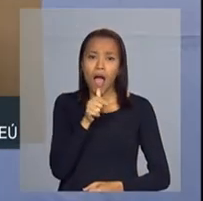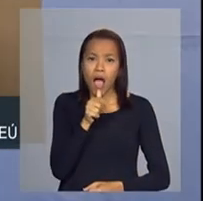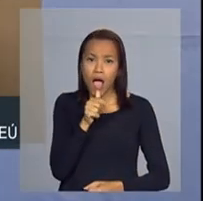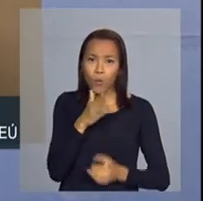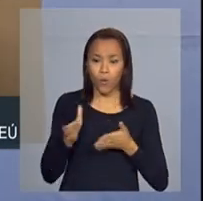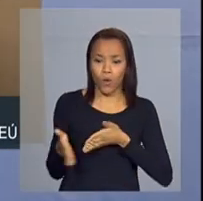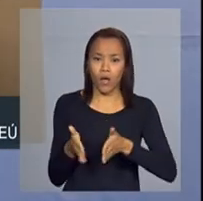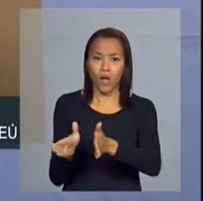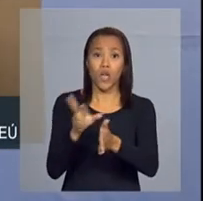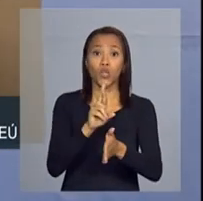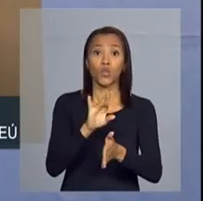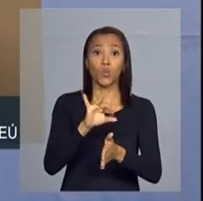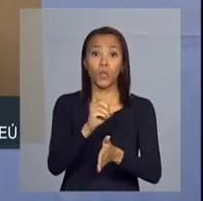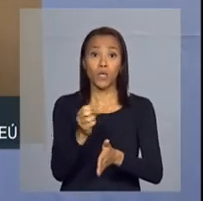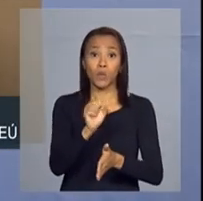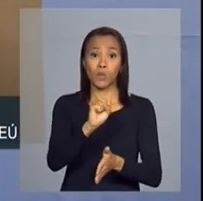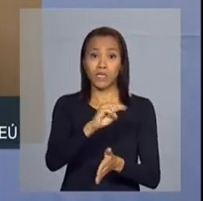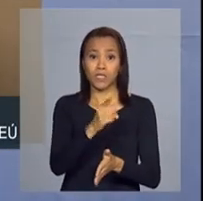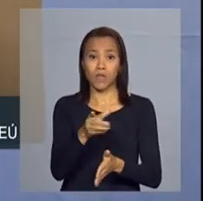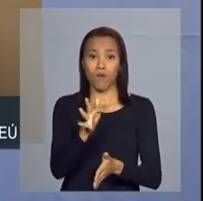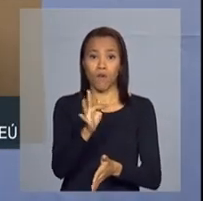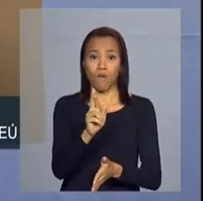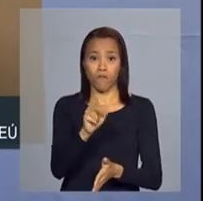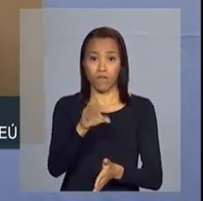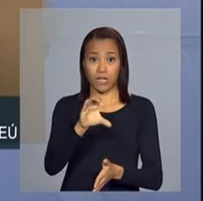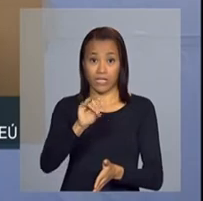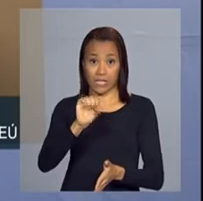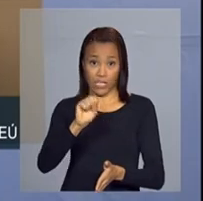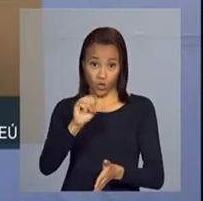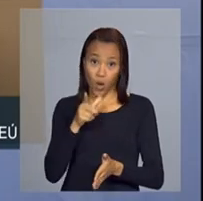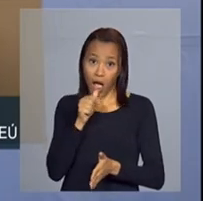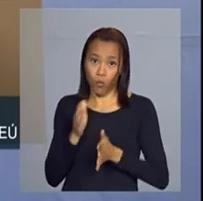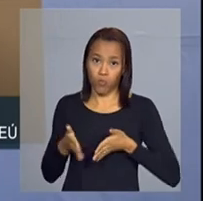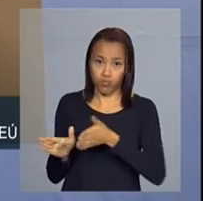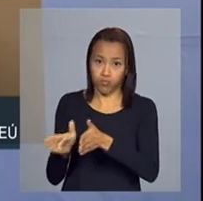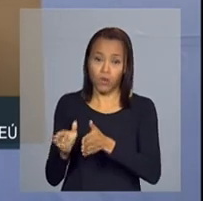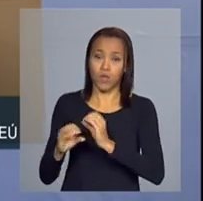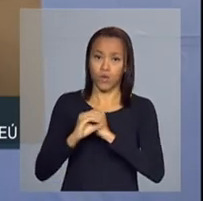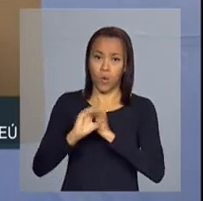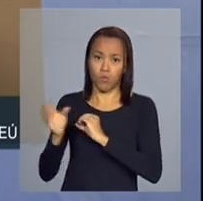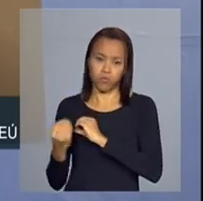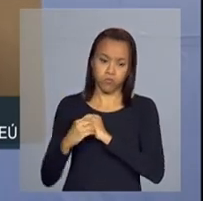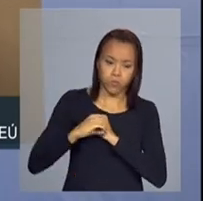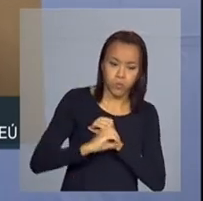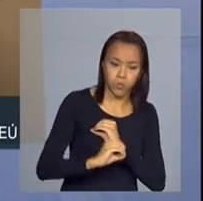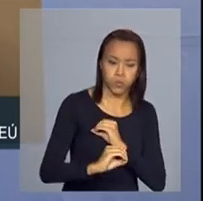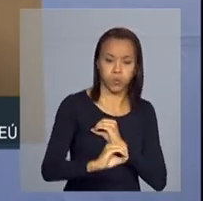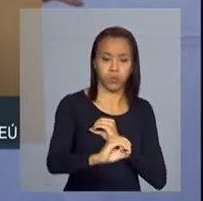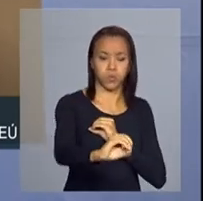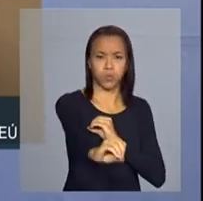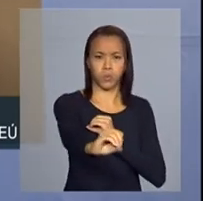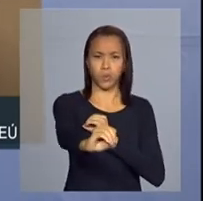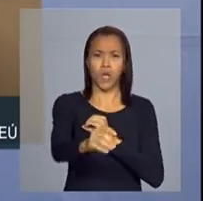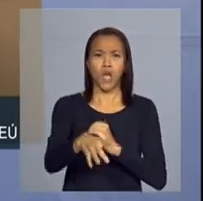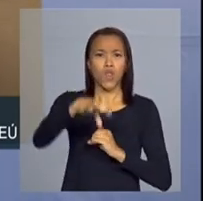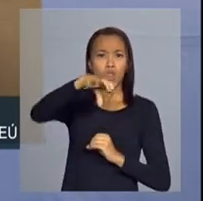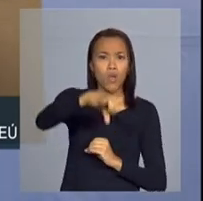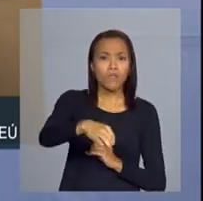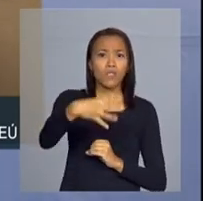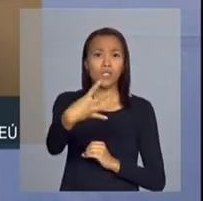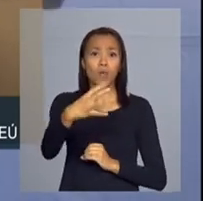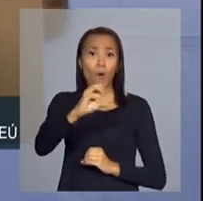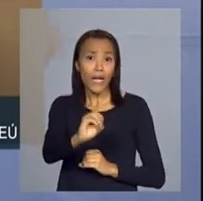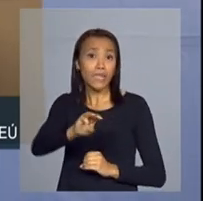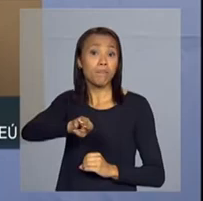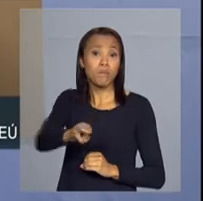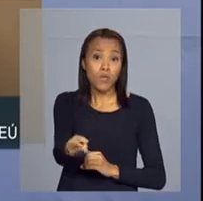Francisco do Eixo Norte e que vai empurrar a água num canal de 940 milhões